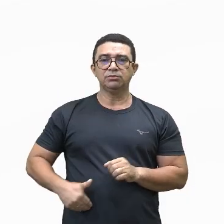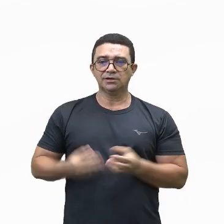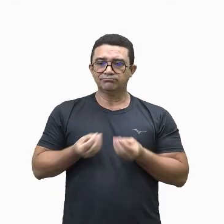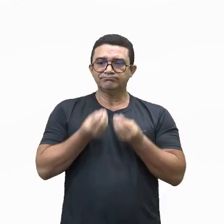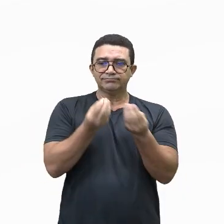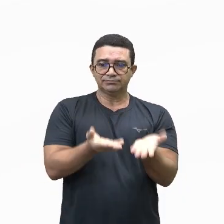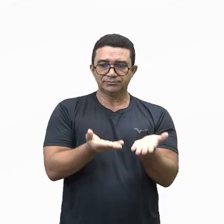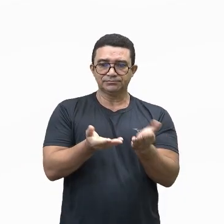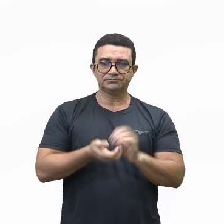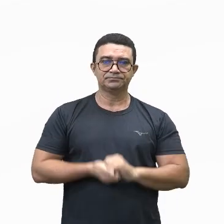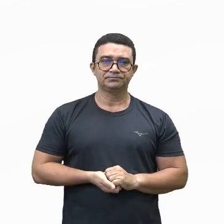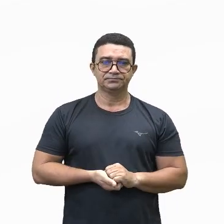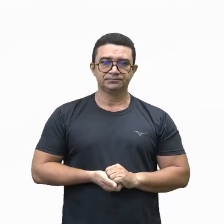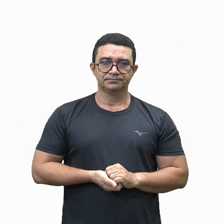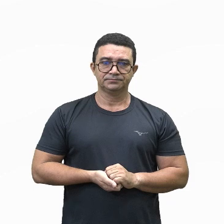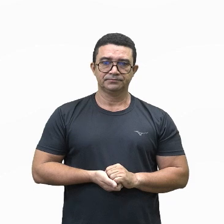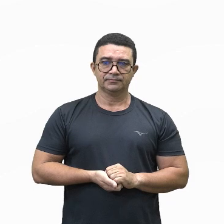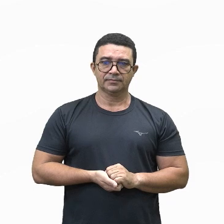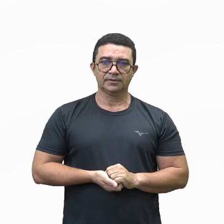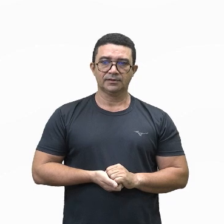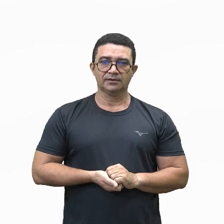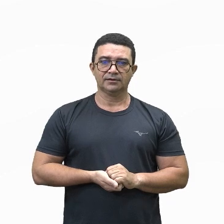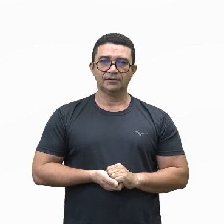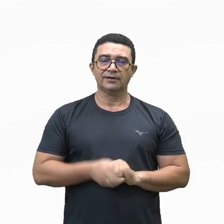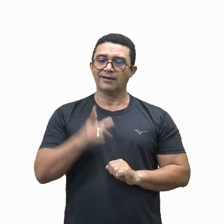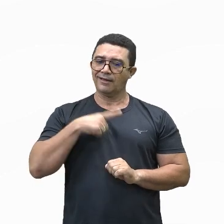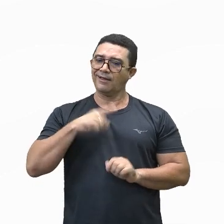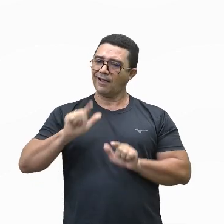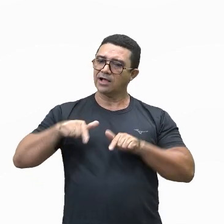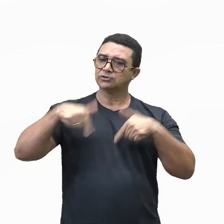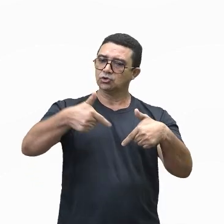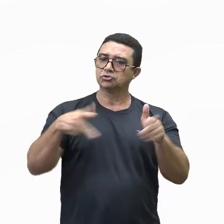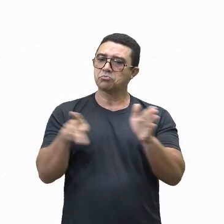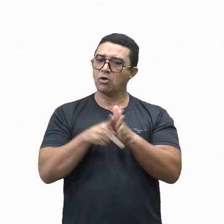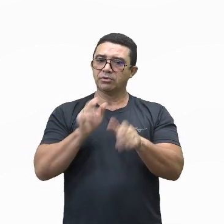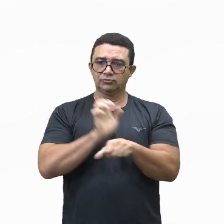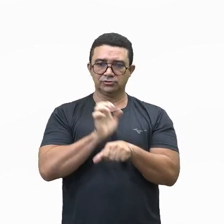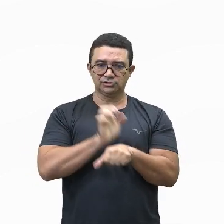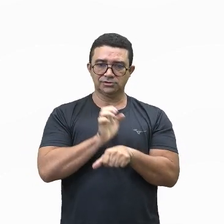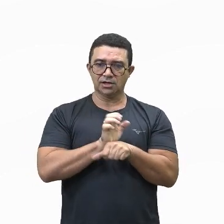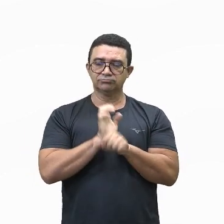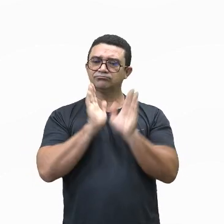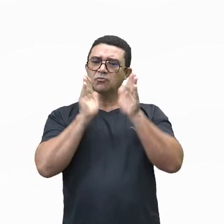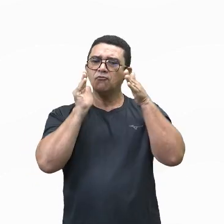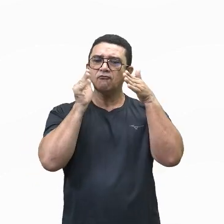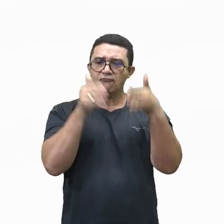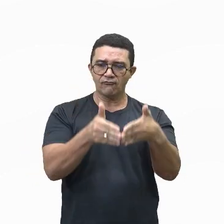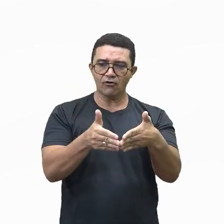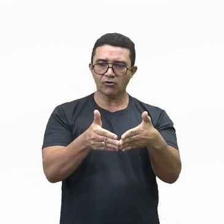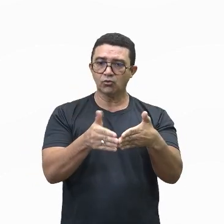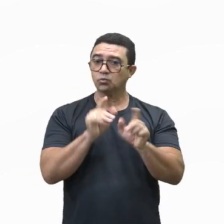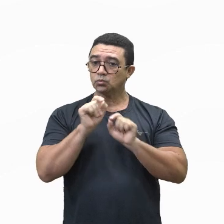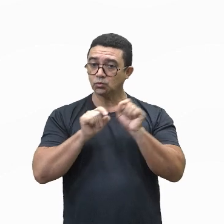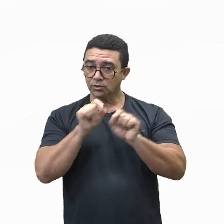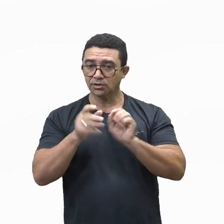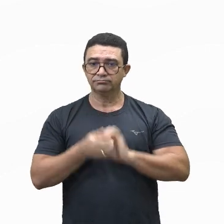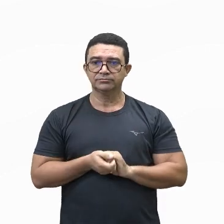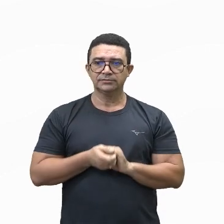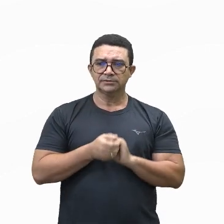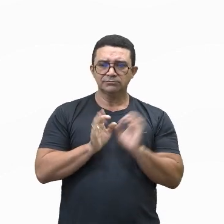ver? Tem a ver com ações estatais voltadas à criação